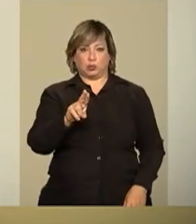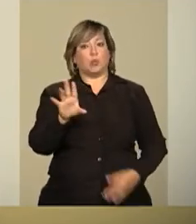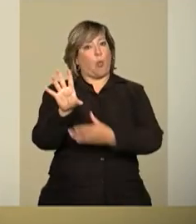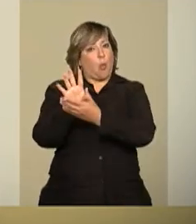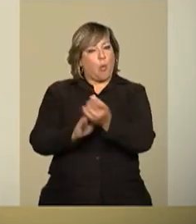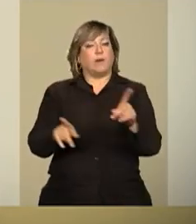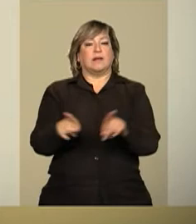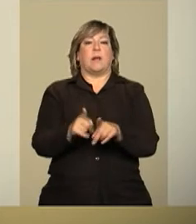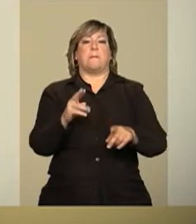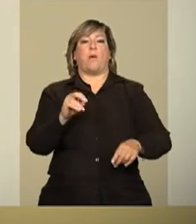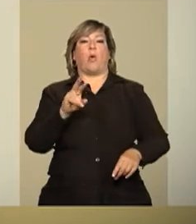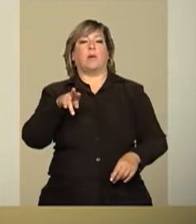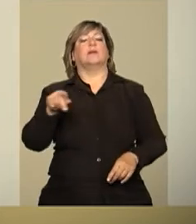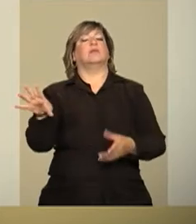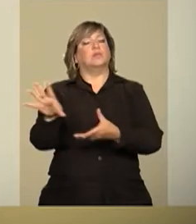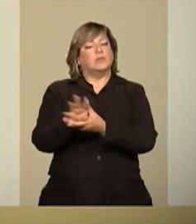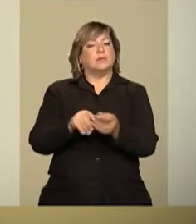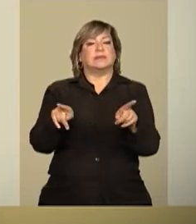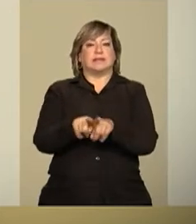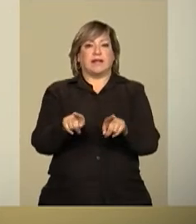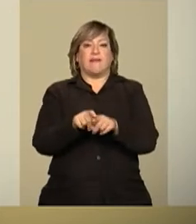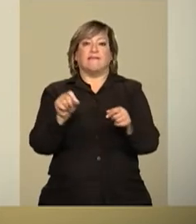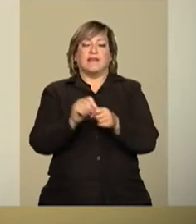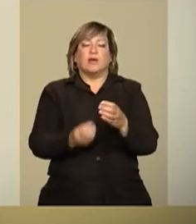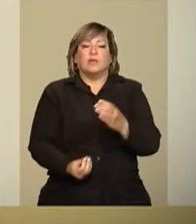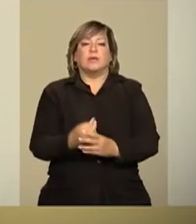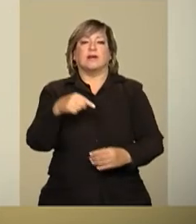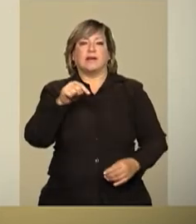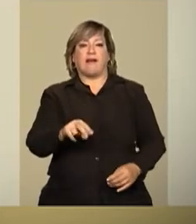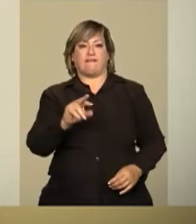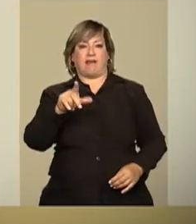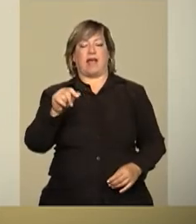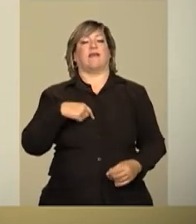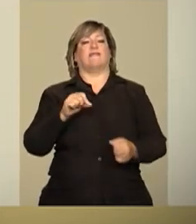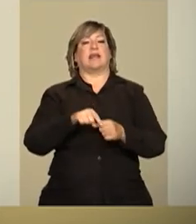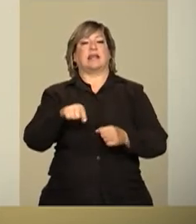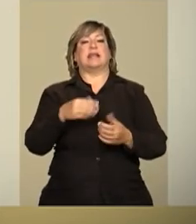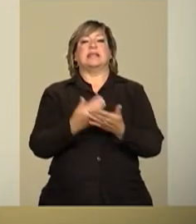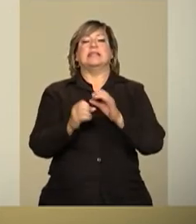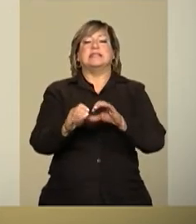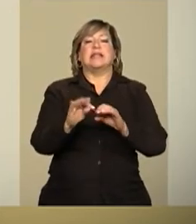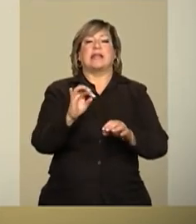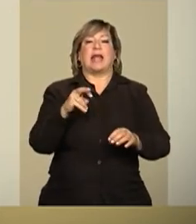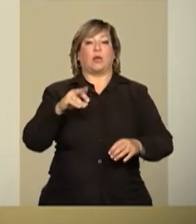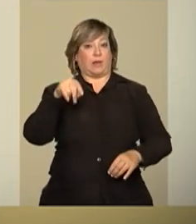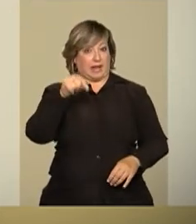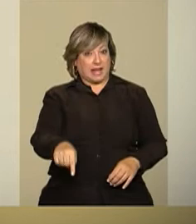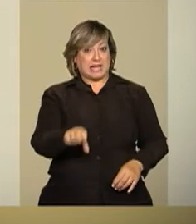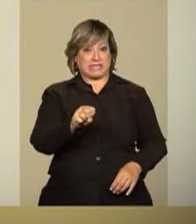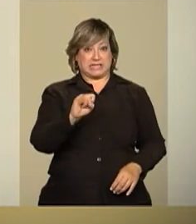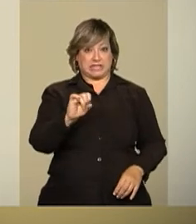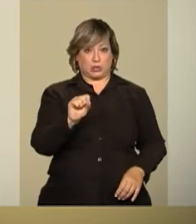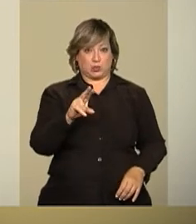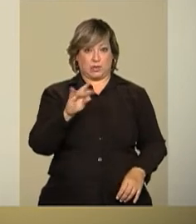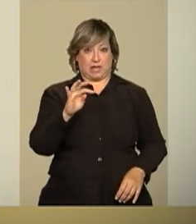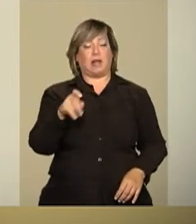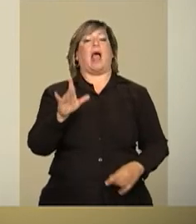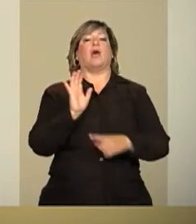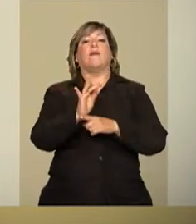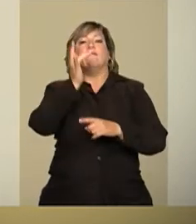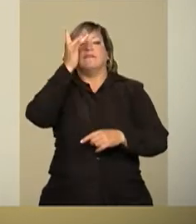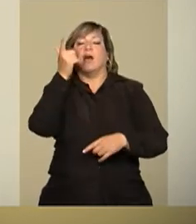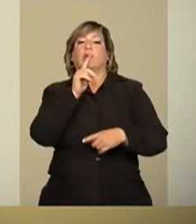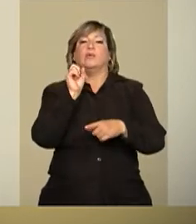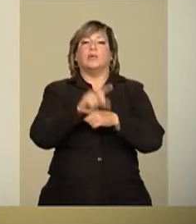para preencher as vagas que estamos criando no ensino técnico o Sisutec Vai facilitar o acesso aos cursos técnicos